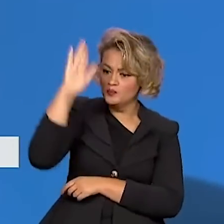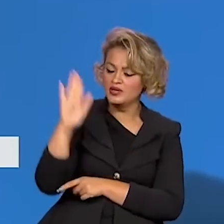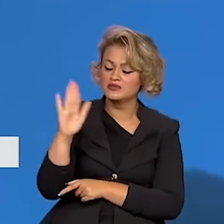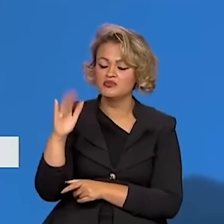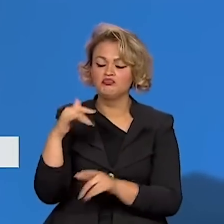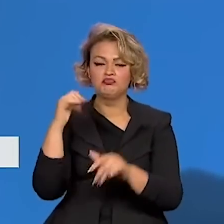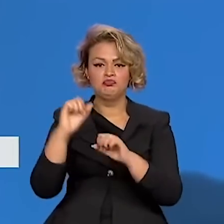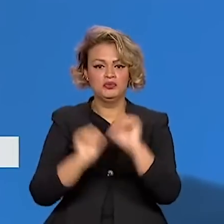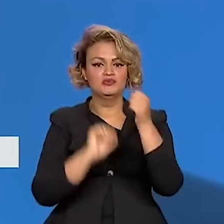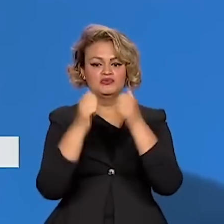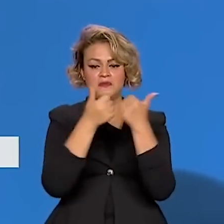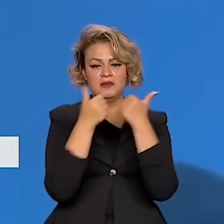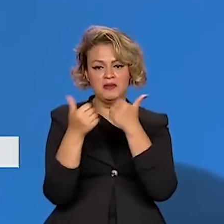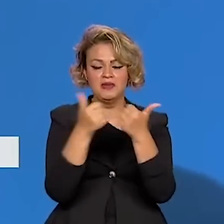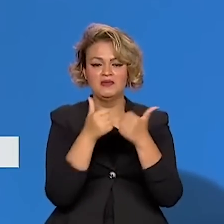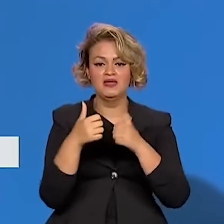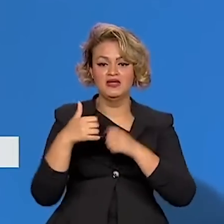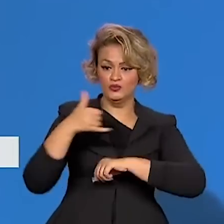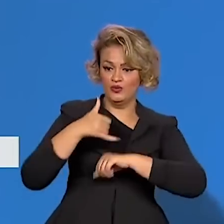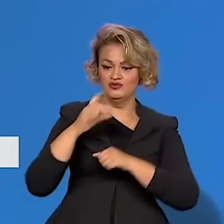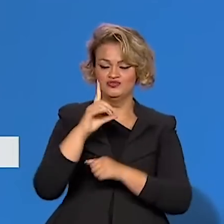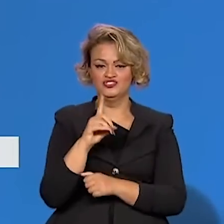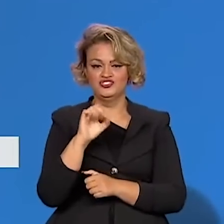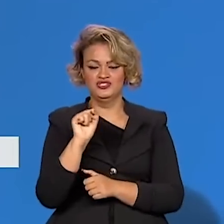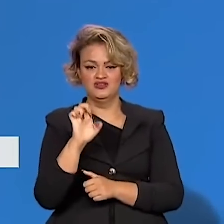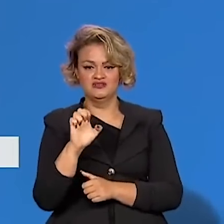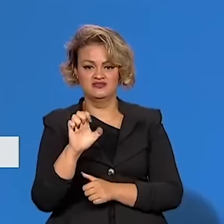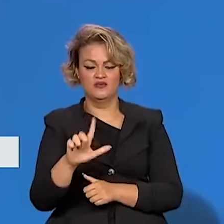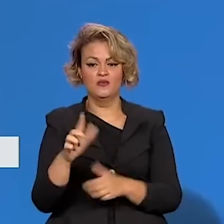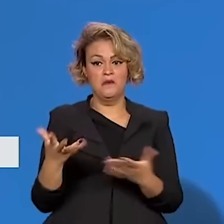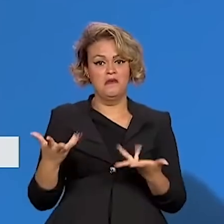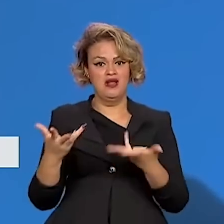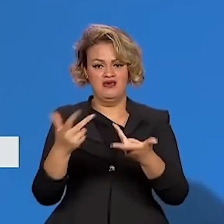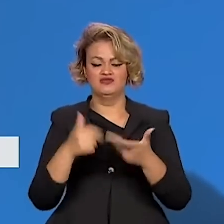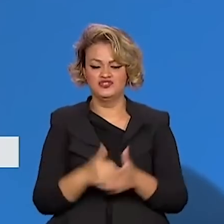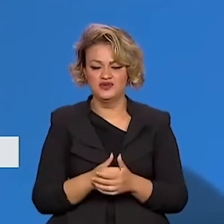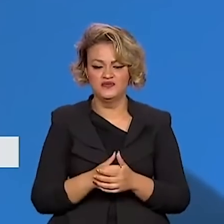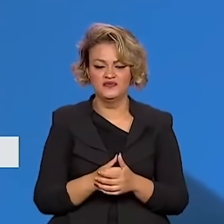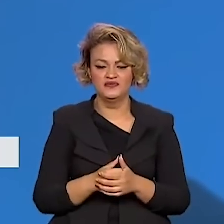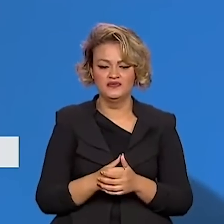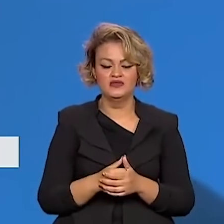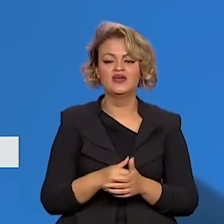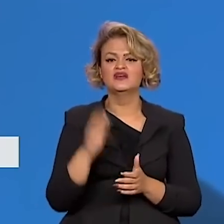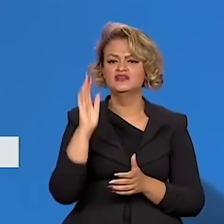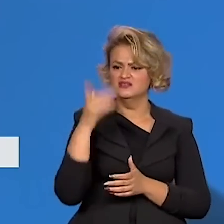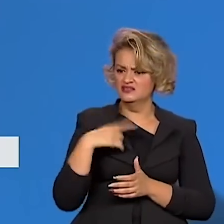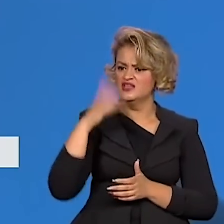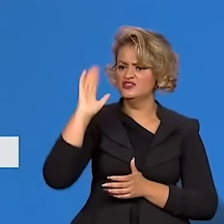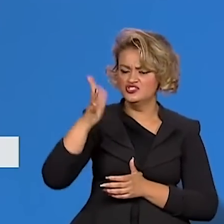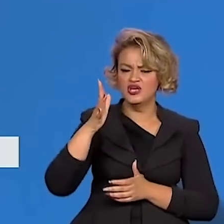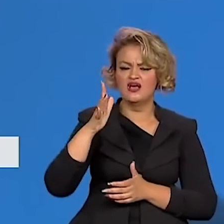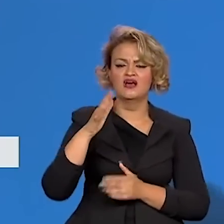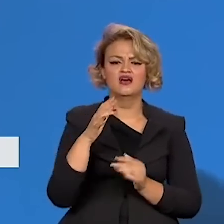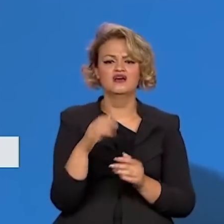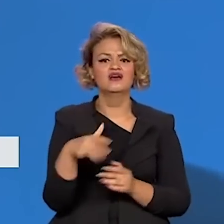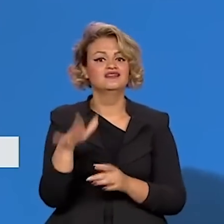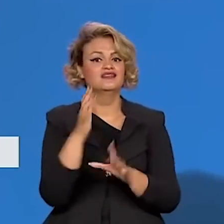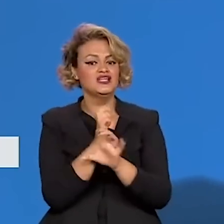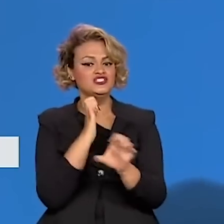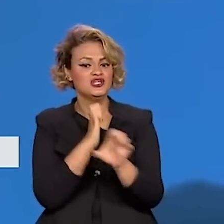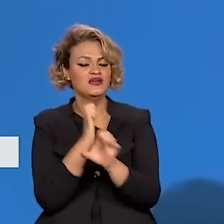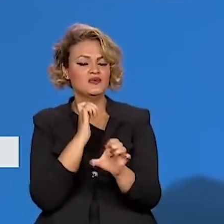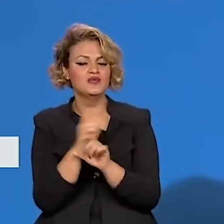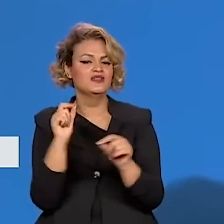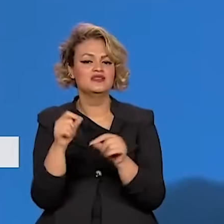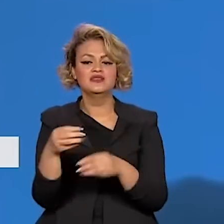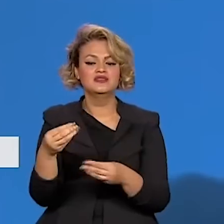produz o óleo diesel mais qualificado do mundo e já existe já existe engenharia de você